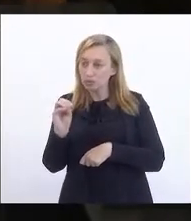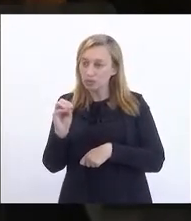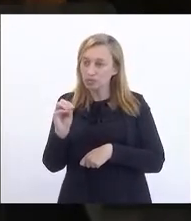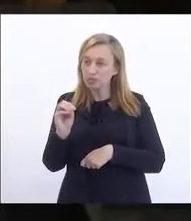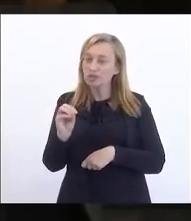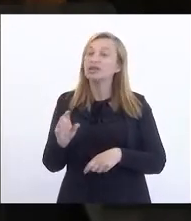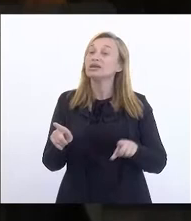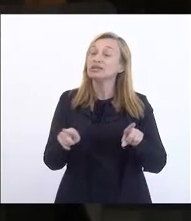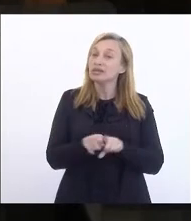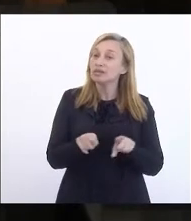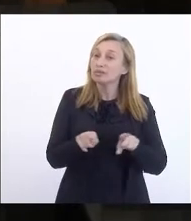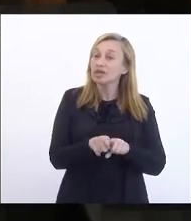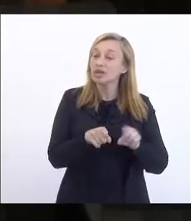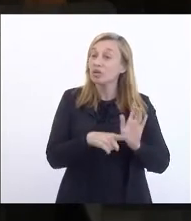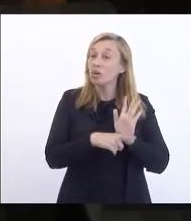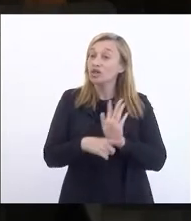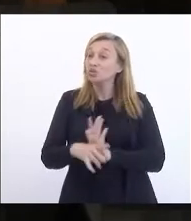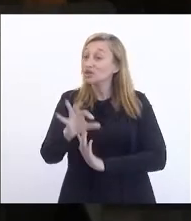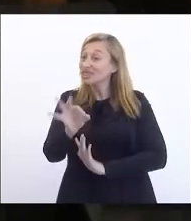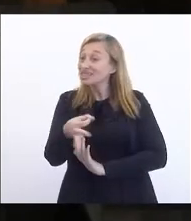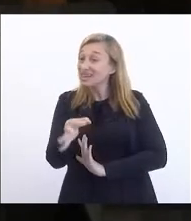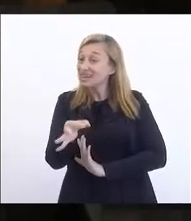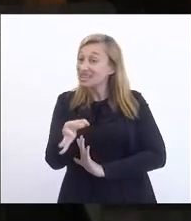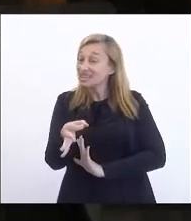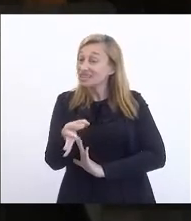mas com a contribuição efetiva